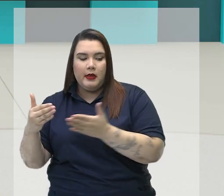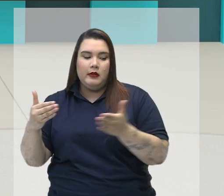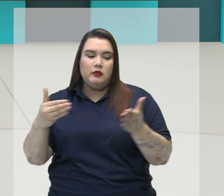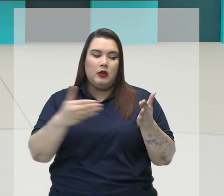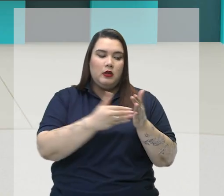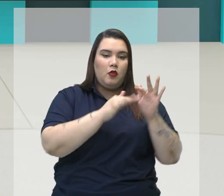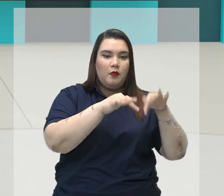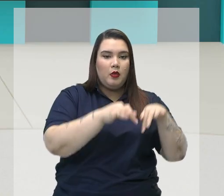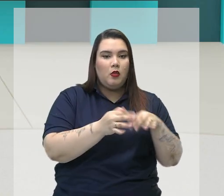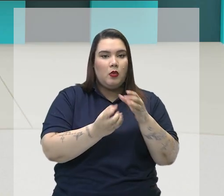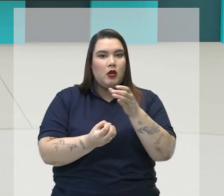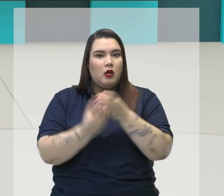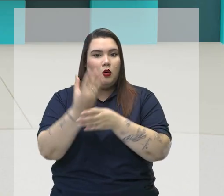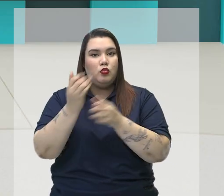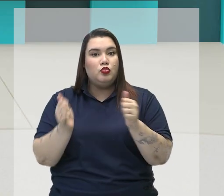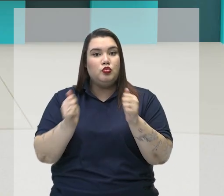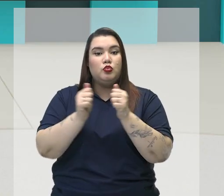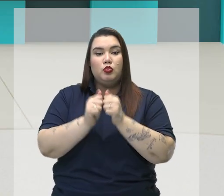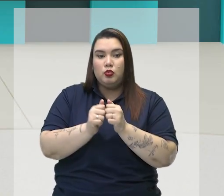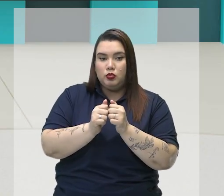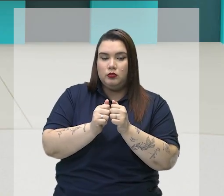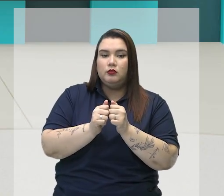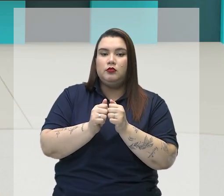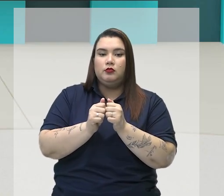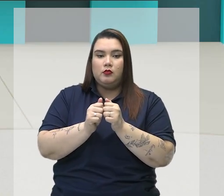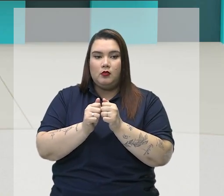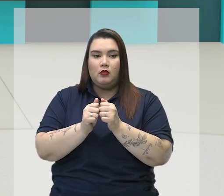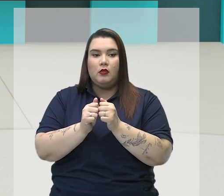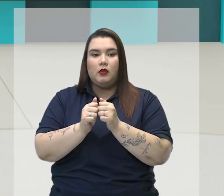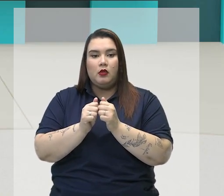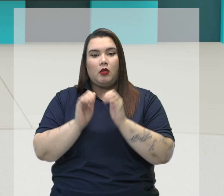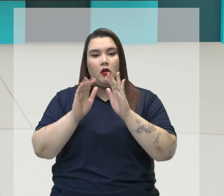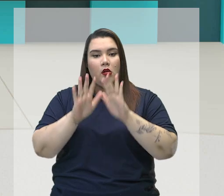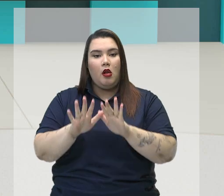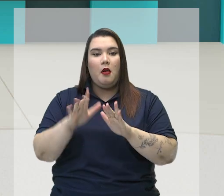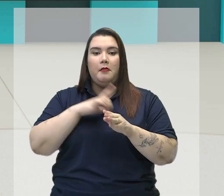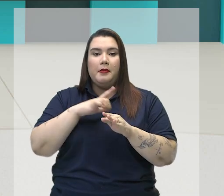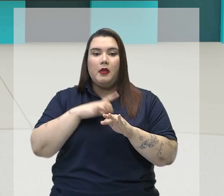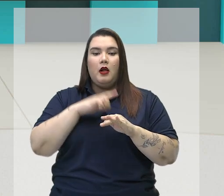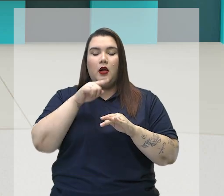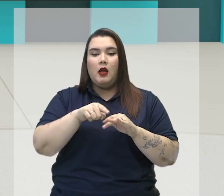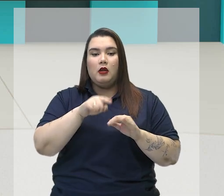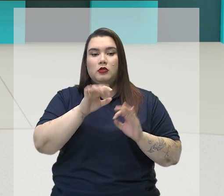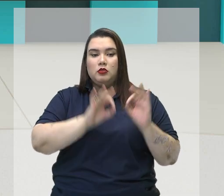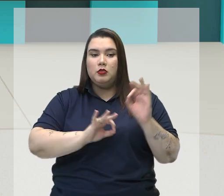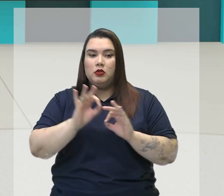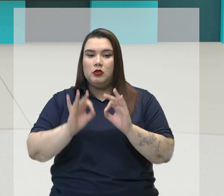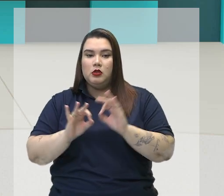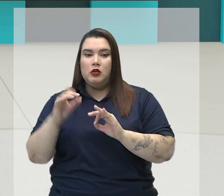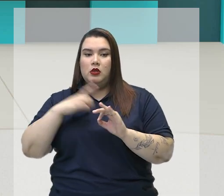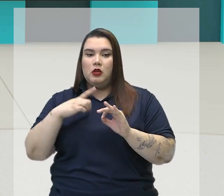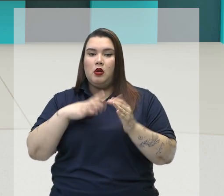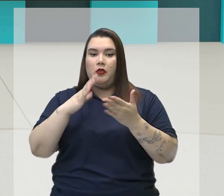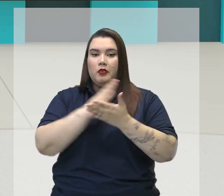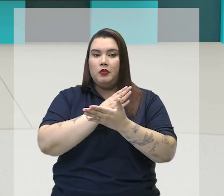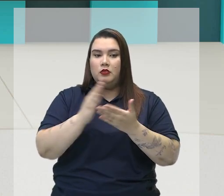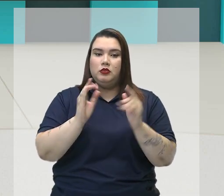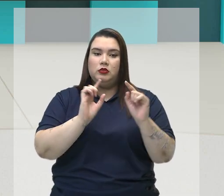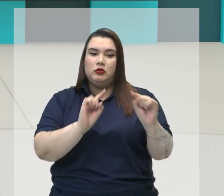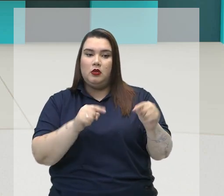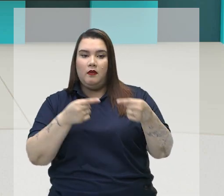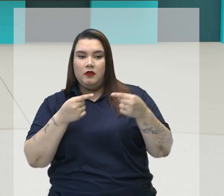ao fim essa criação juntinha. Enquanto no outro nós temos um processo que leva a alguns